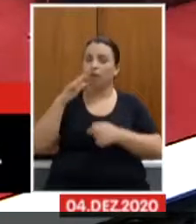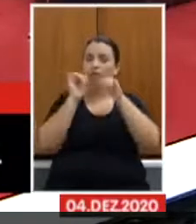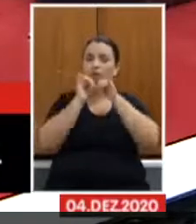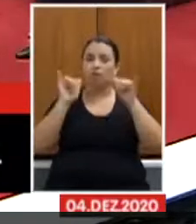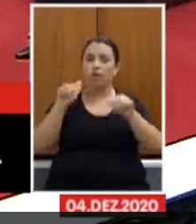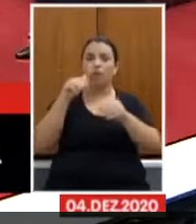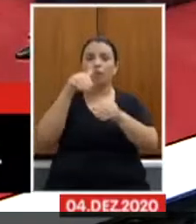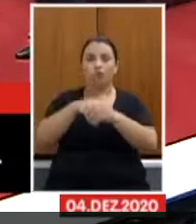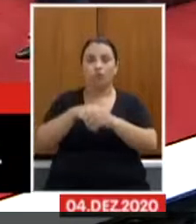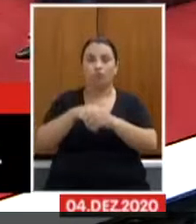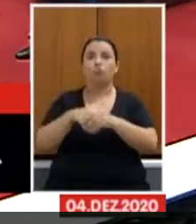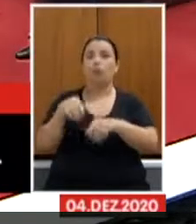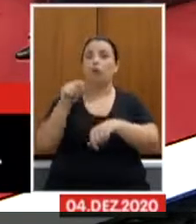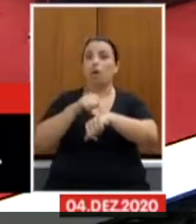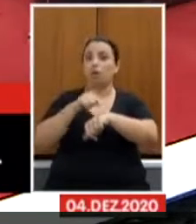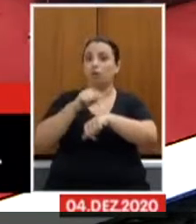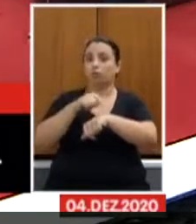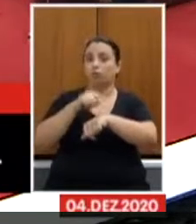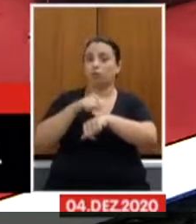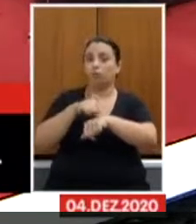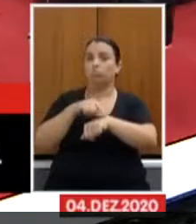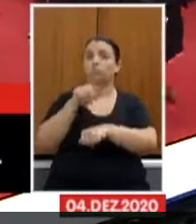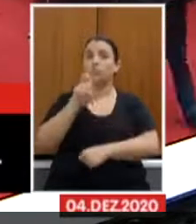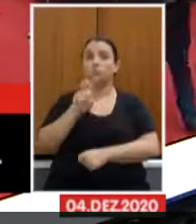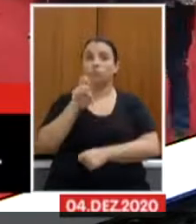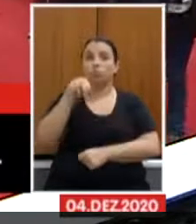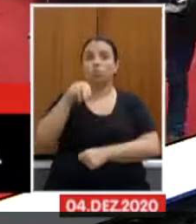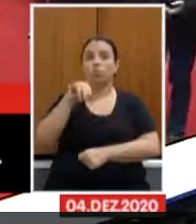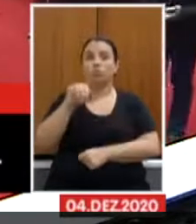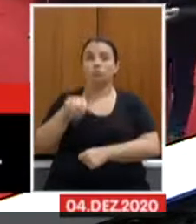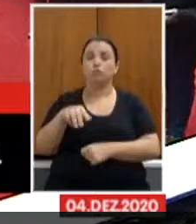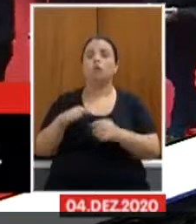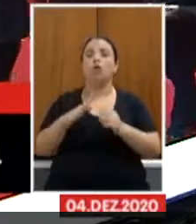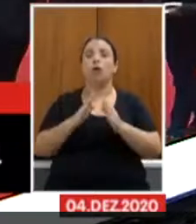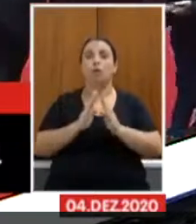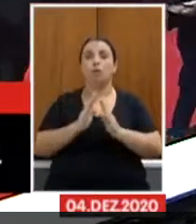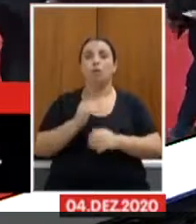pelo prazo de 5 minutos. Por favor, deputado Gil Pereira.